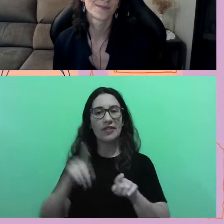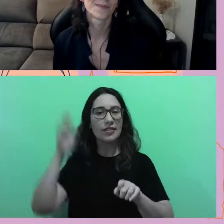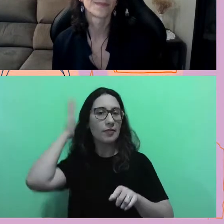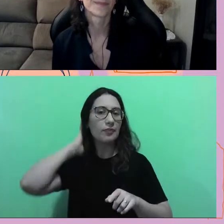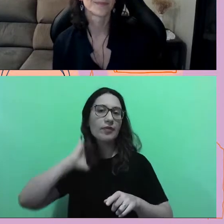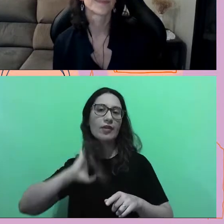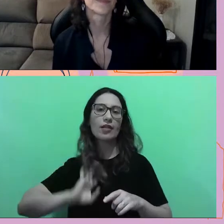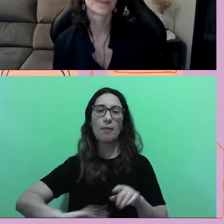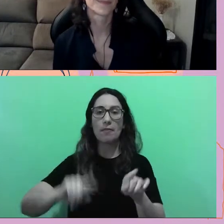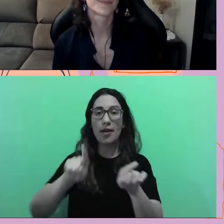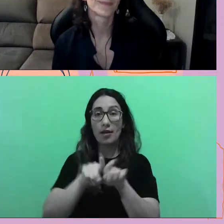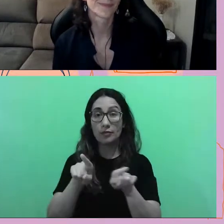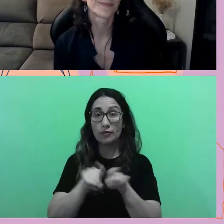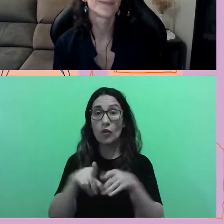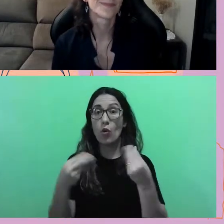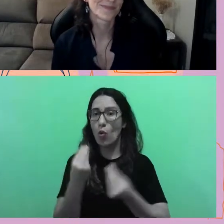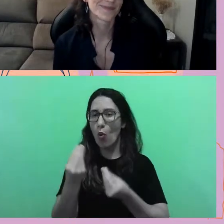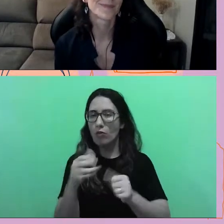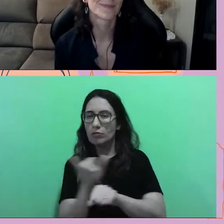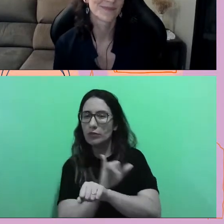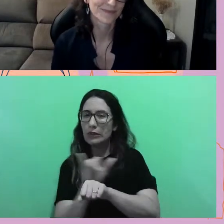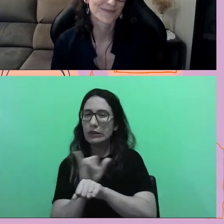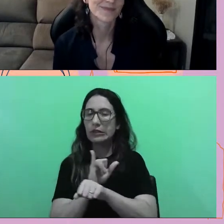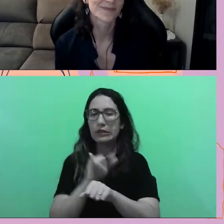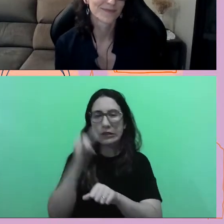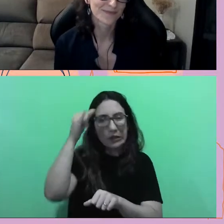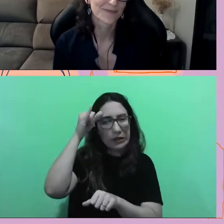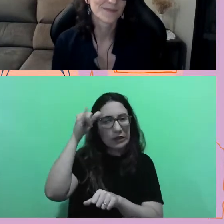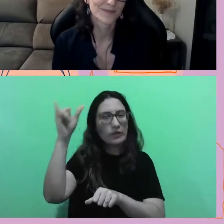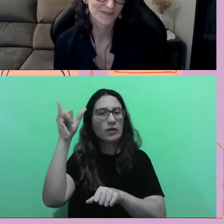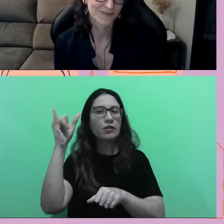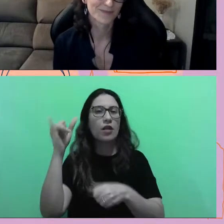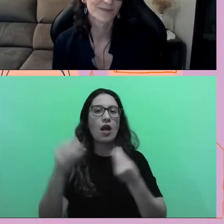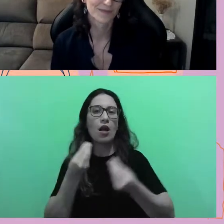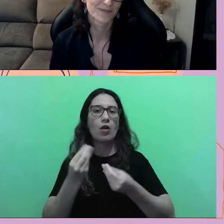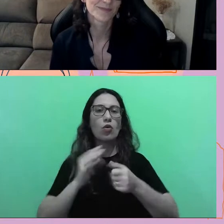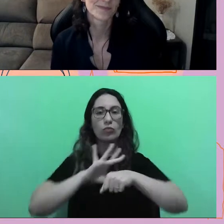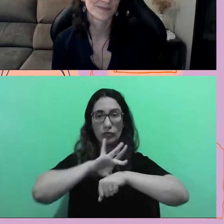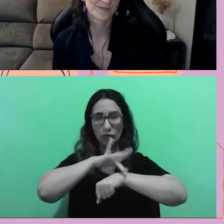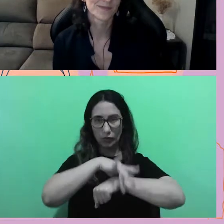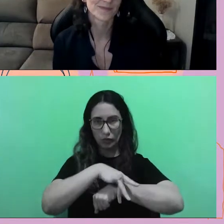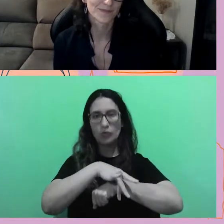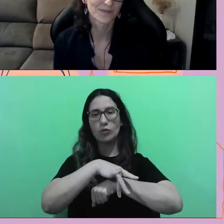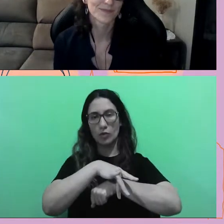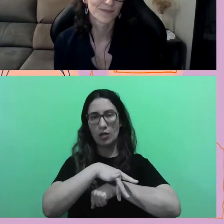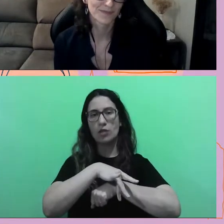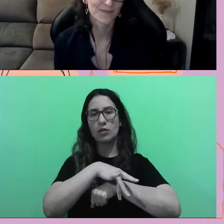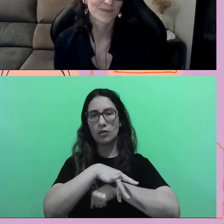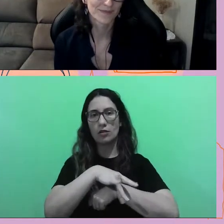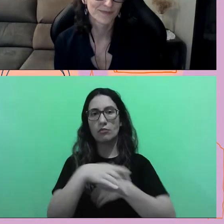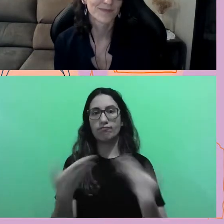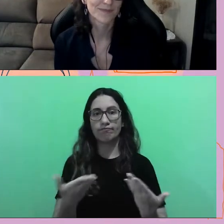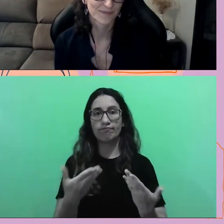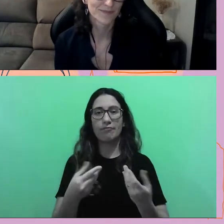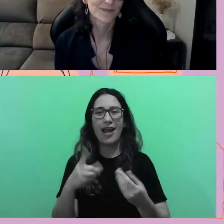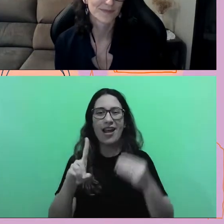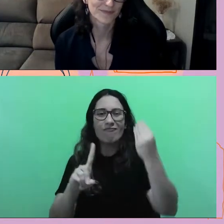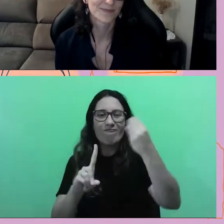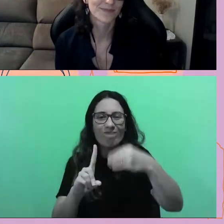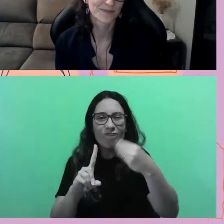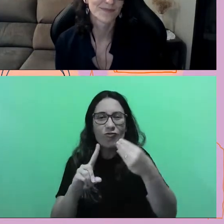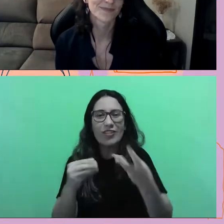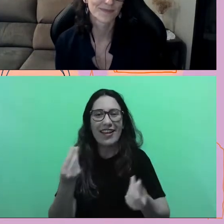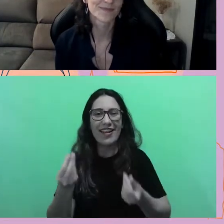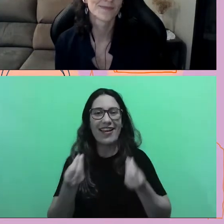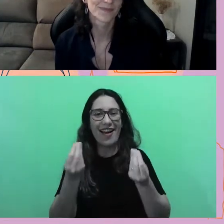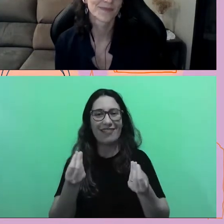sai dessas situações, né? Como é que a gente se sente segura nos espaços para não ficar tão vulnerável quanto a gente é no dia